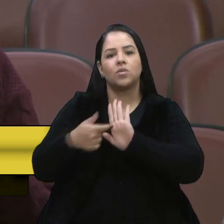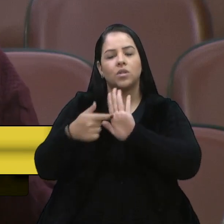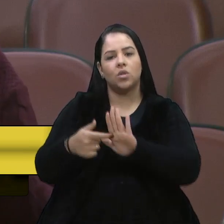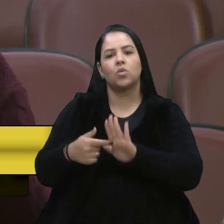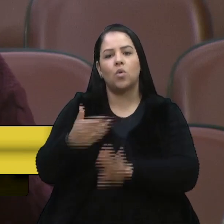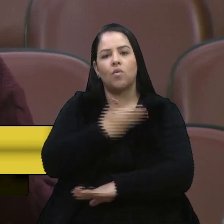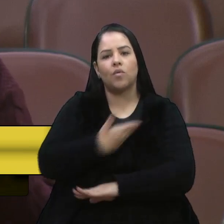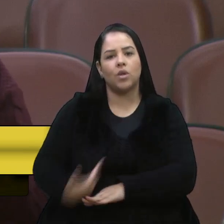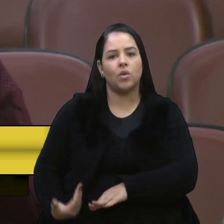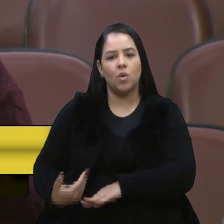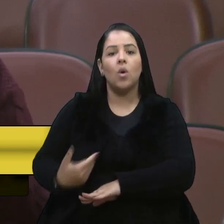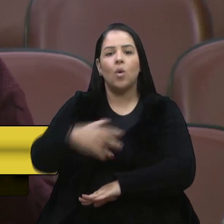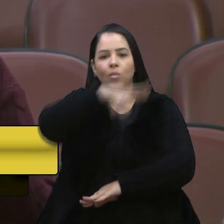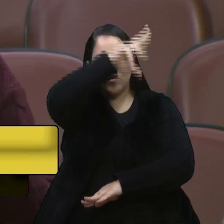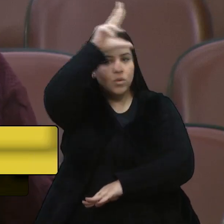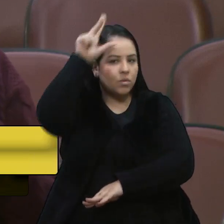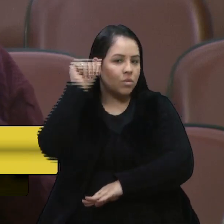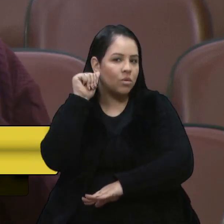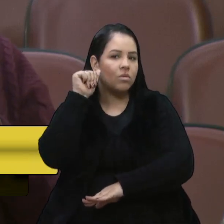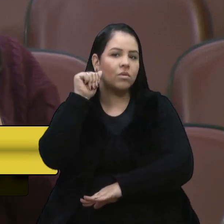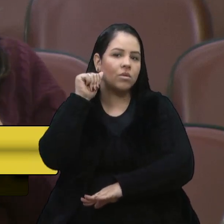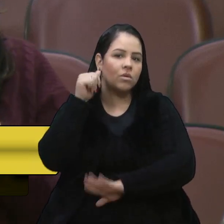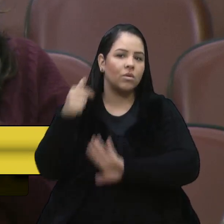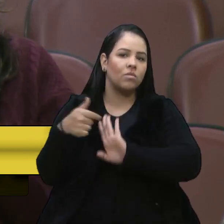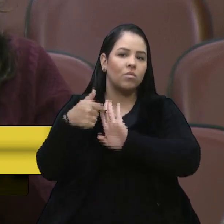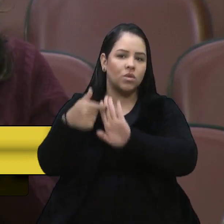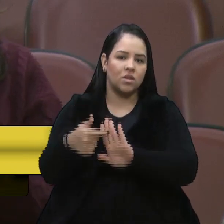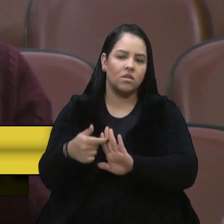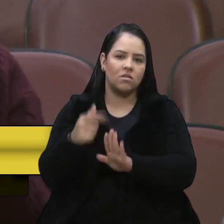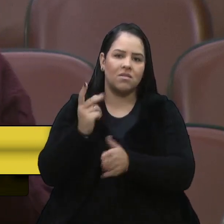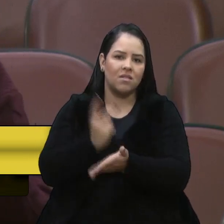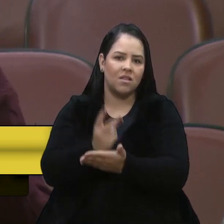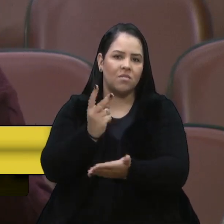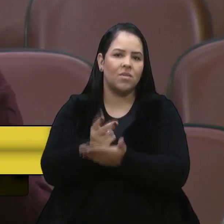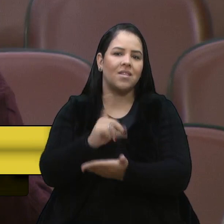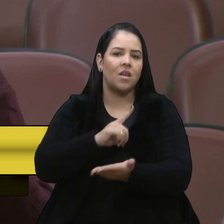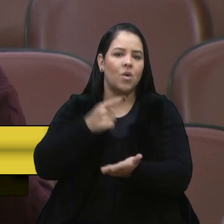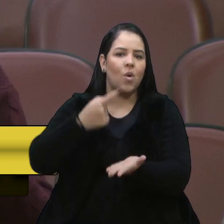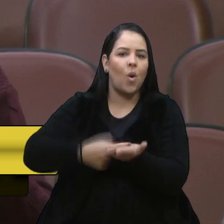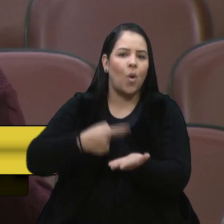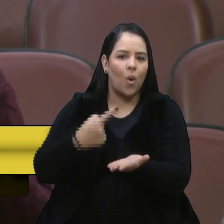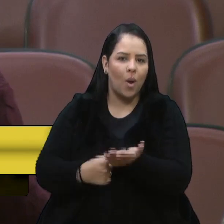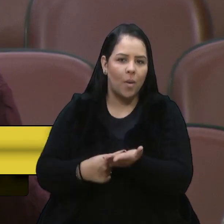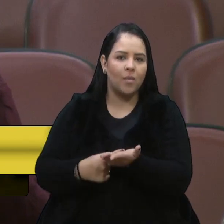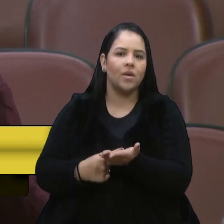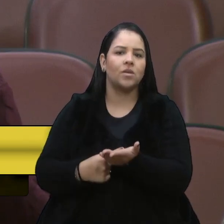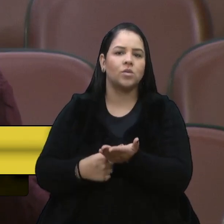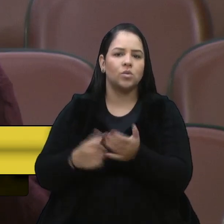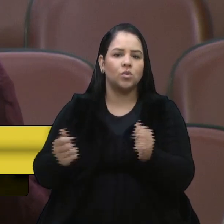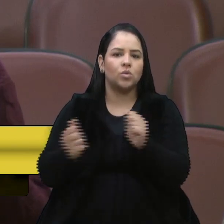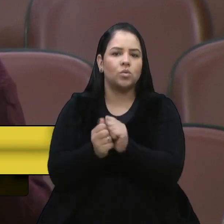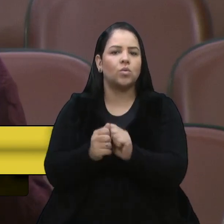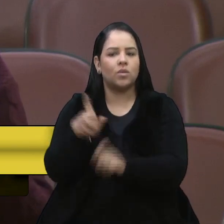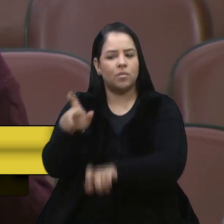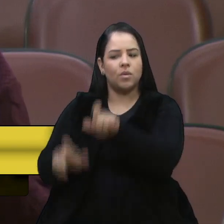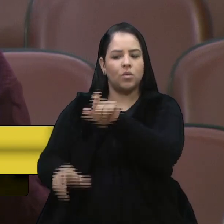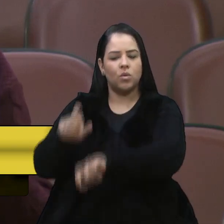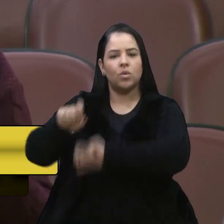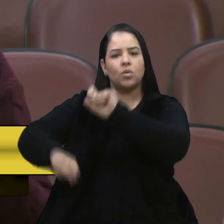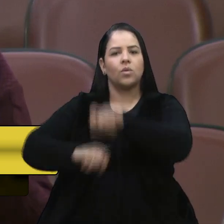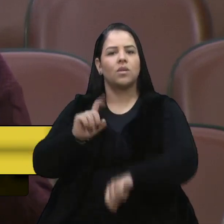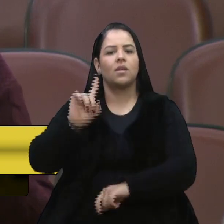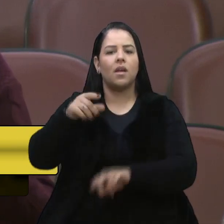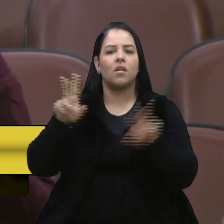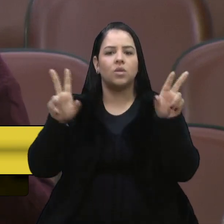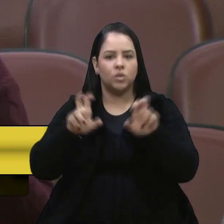municipal, que tem demonstrado um compromisso com as pessoas no que diz respeito a esse